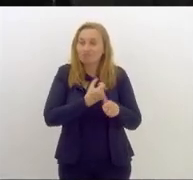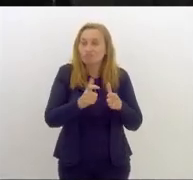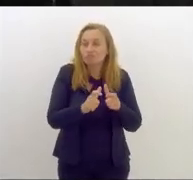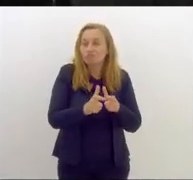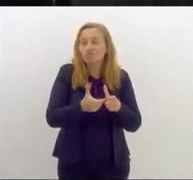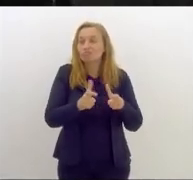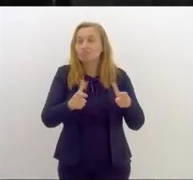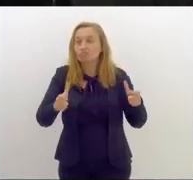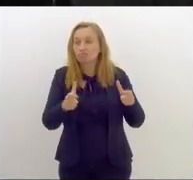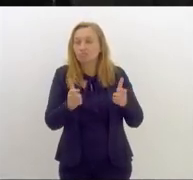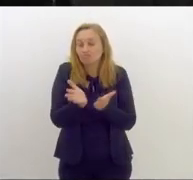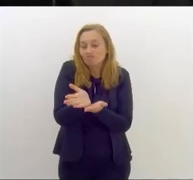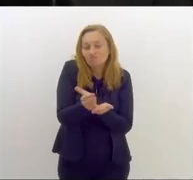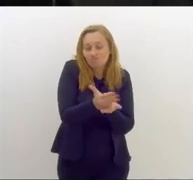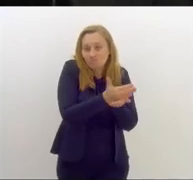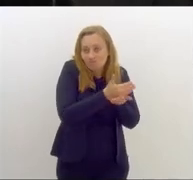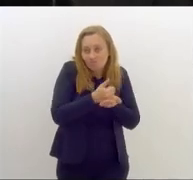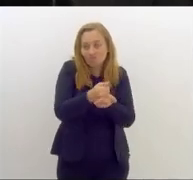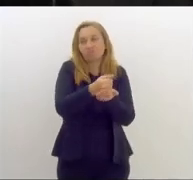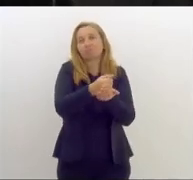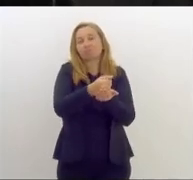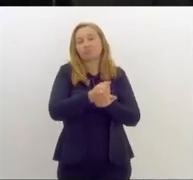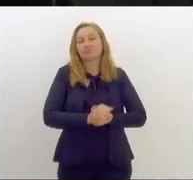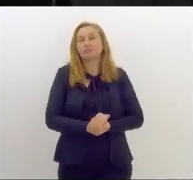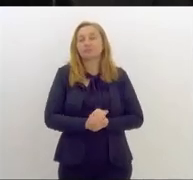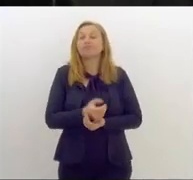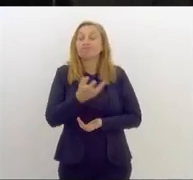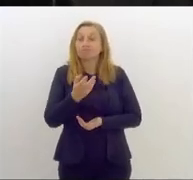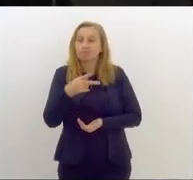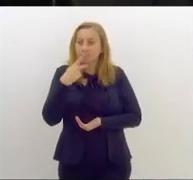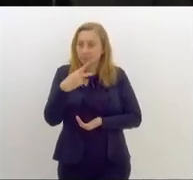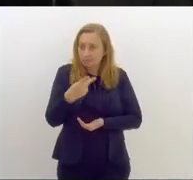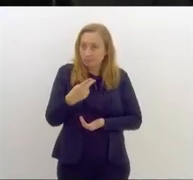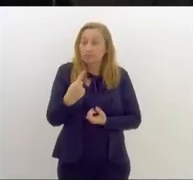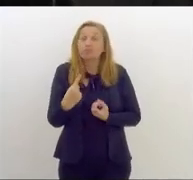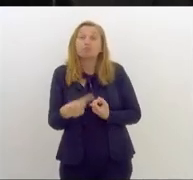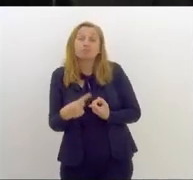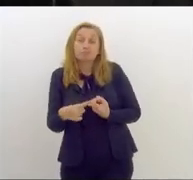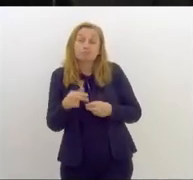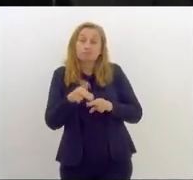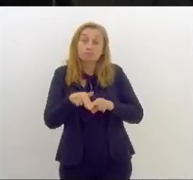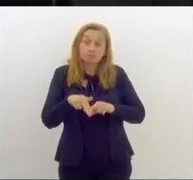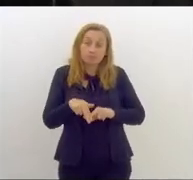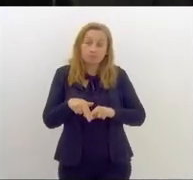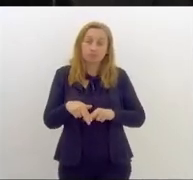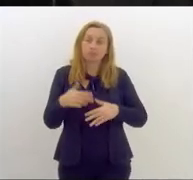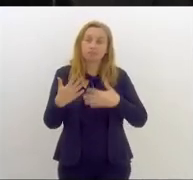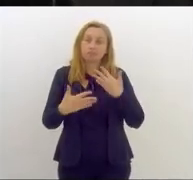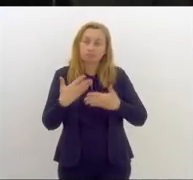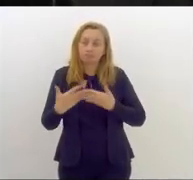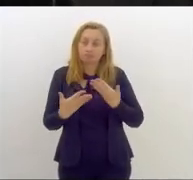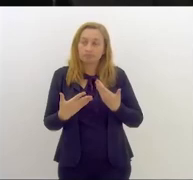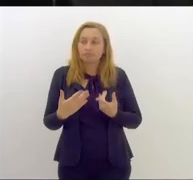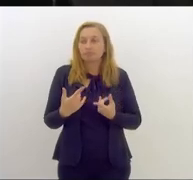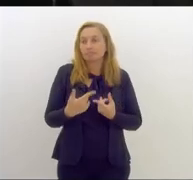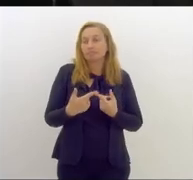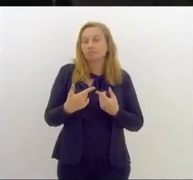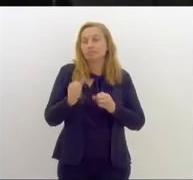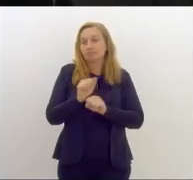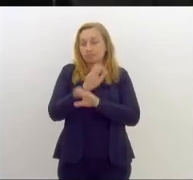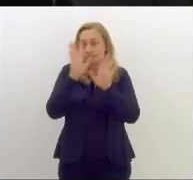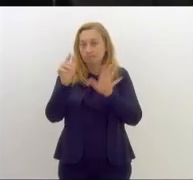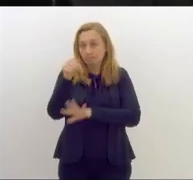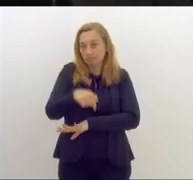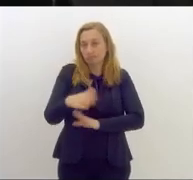a arrecadação e também queria dizer de porque motivos de satisfação a gente teve a clarividência